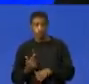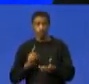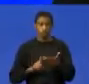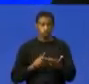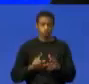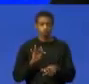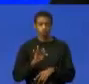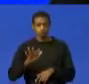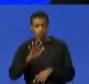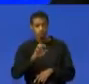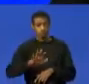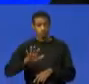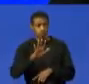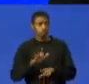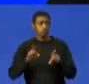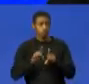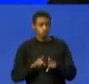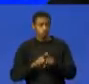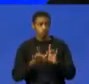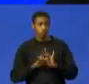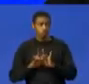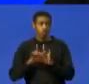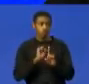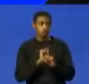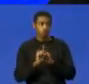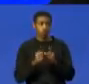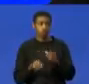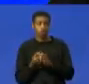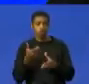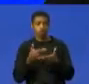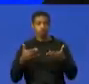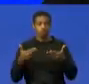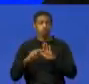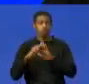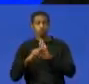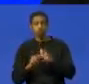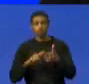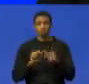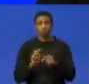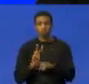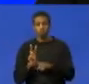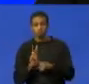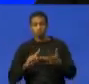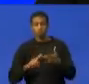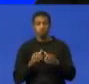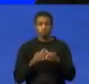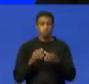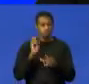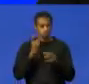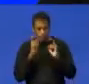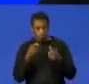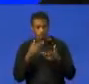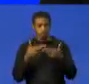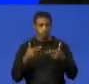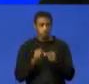a participação da comunidade, né, na formulação das políticas, na fiscalização, através das conferências e